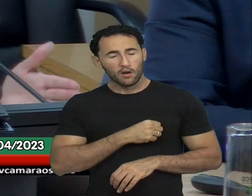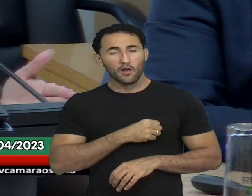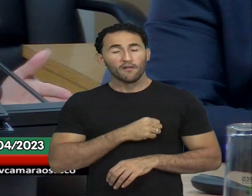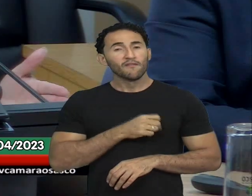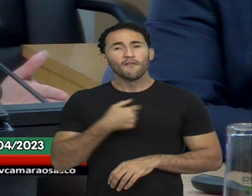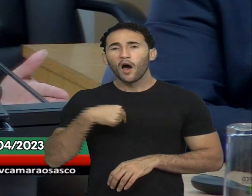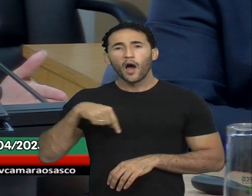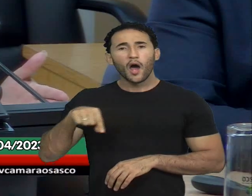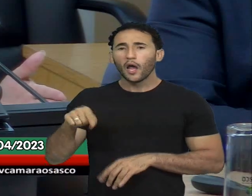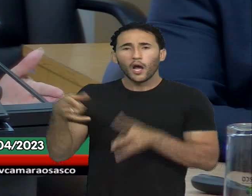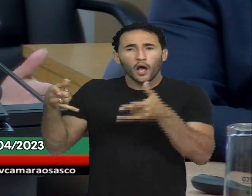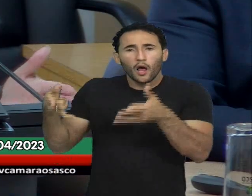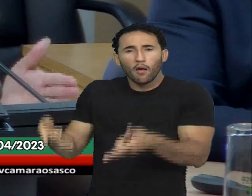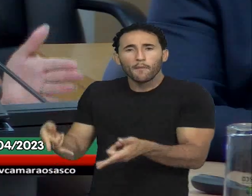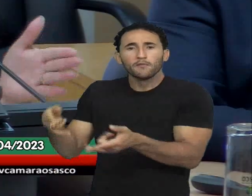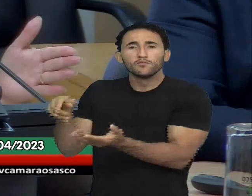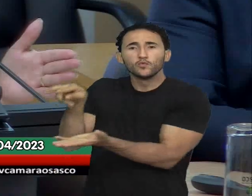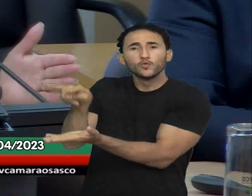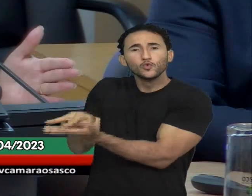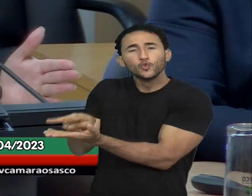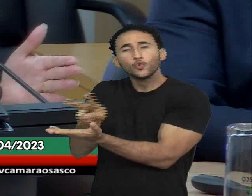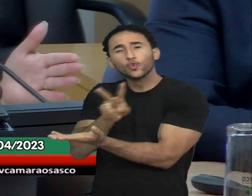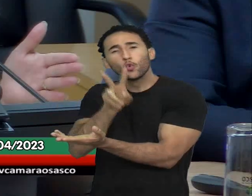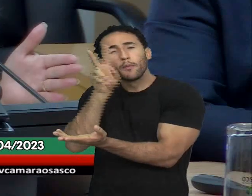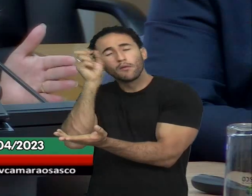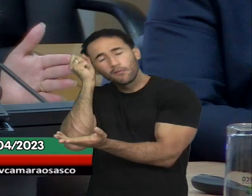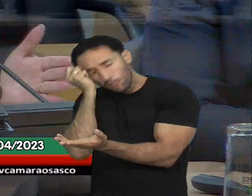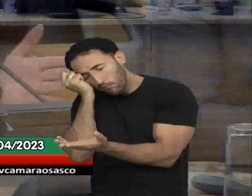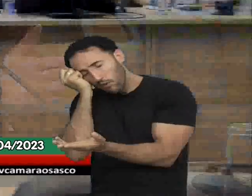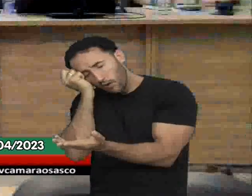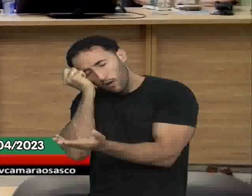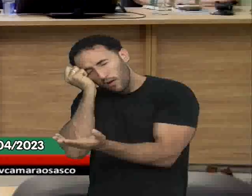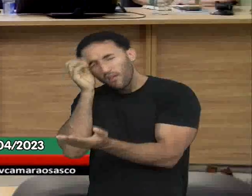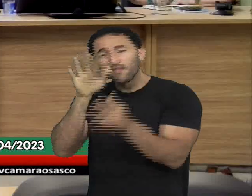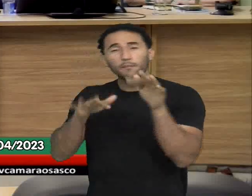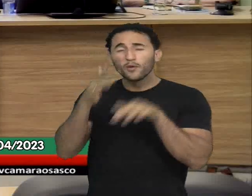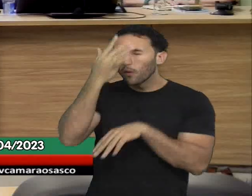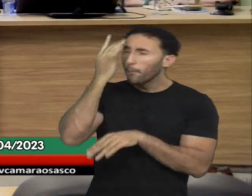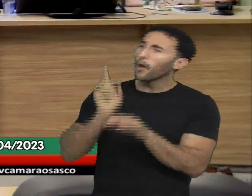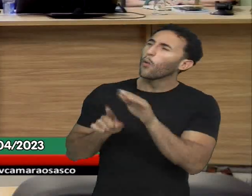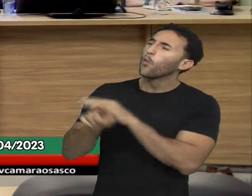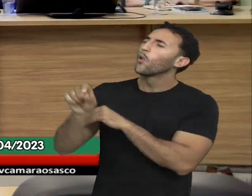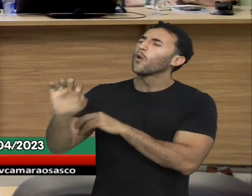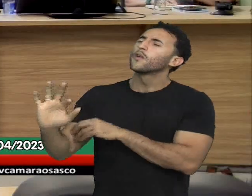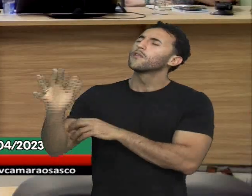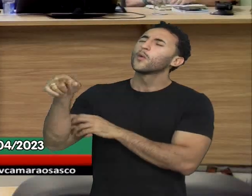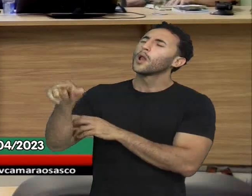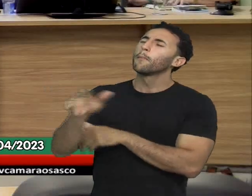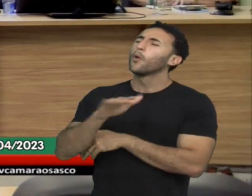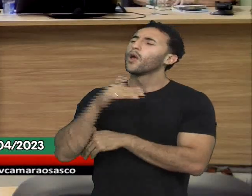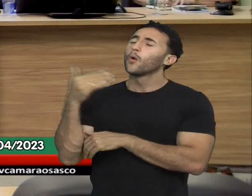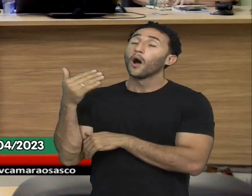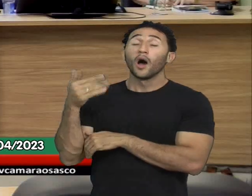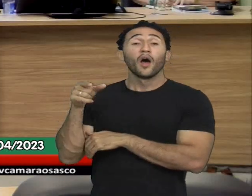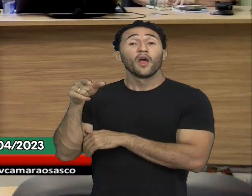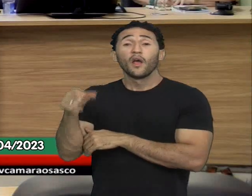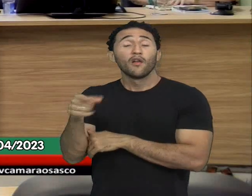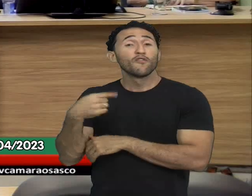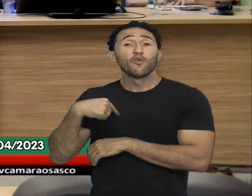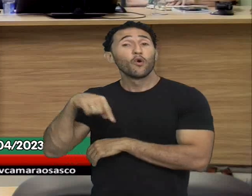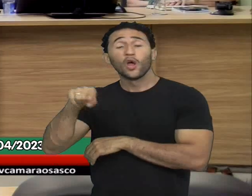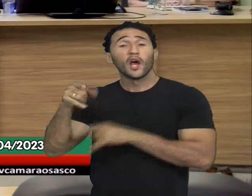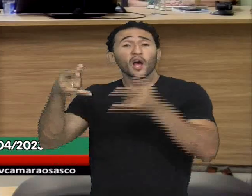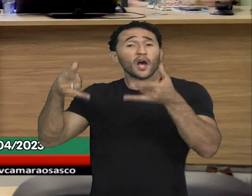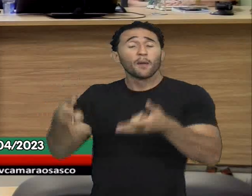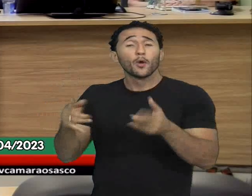levantam mais. Né? As pessoas que a gente já morreu do quê? Né? Morreu, infartou, estava dormindo, depois não levantou mais.